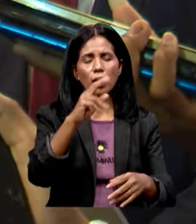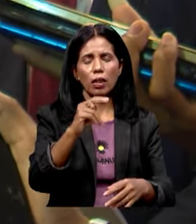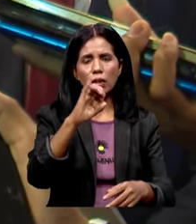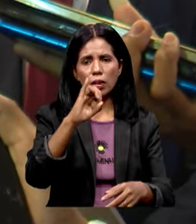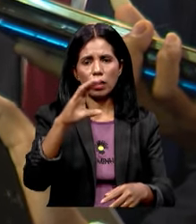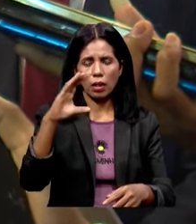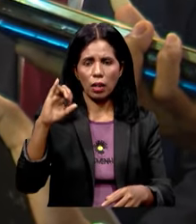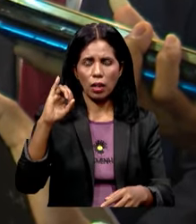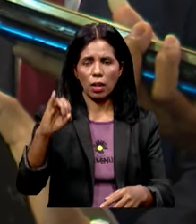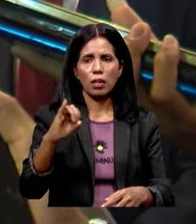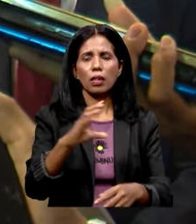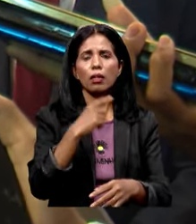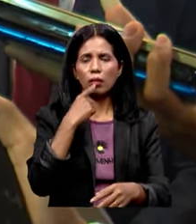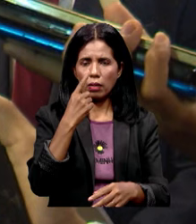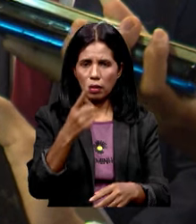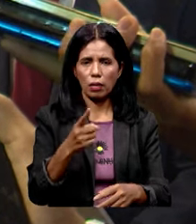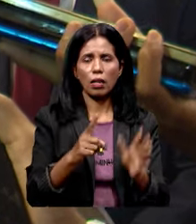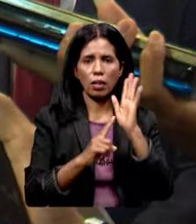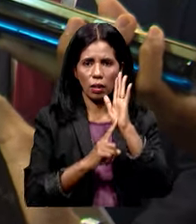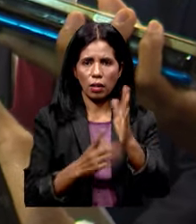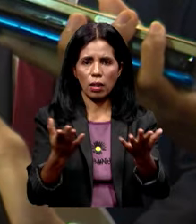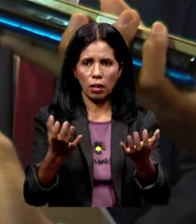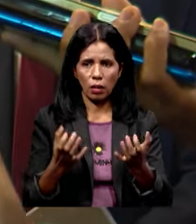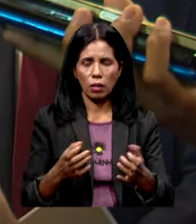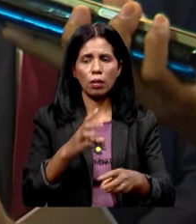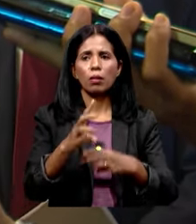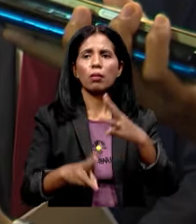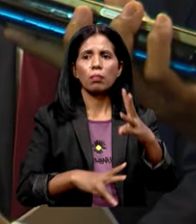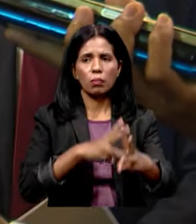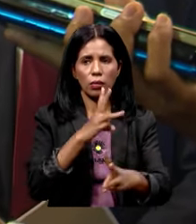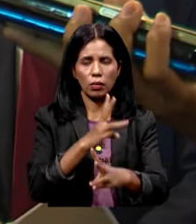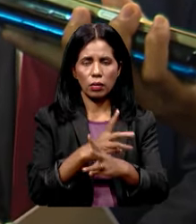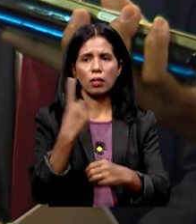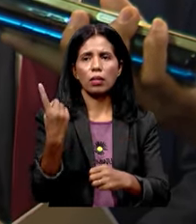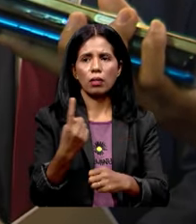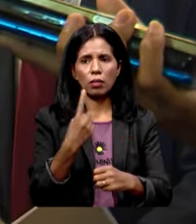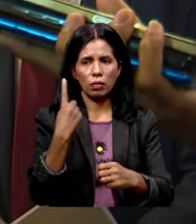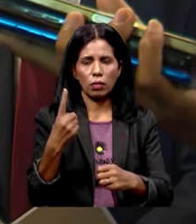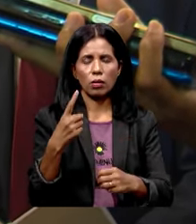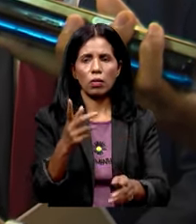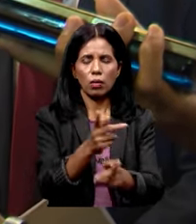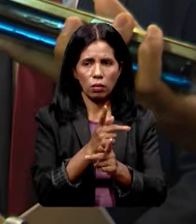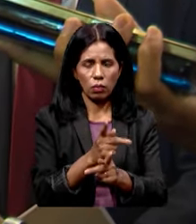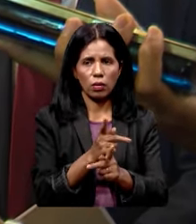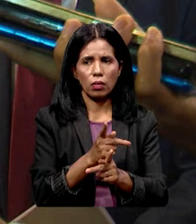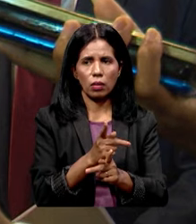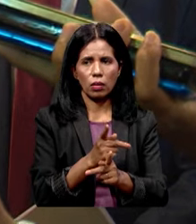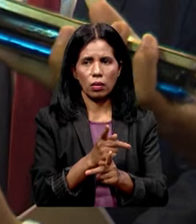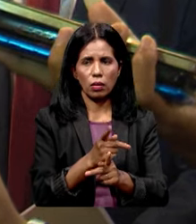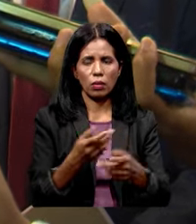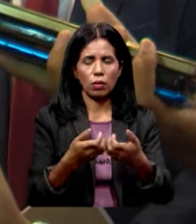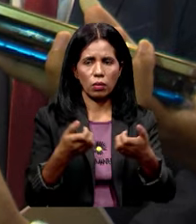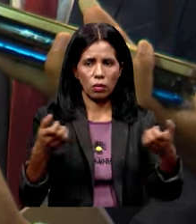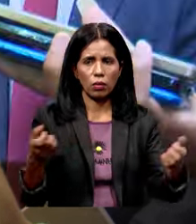avança nemos demonstra cata mundo mos se na fati o cuidado a tu